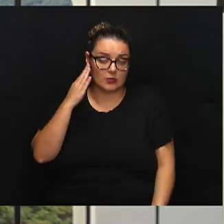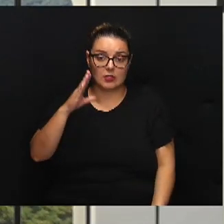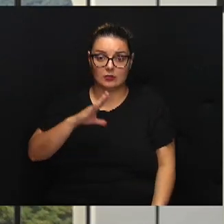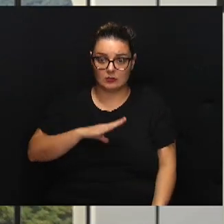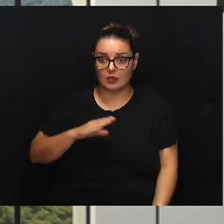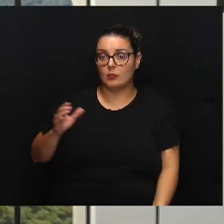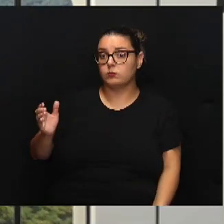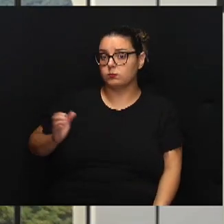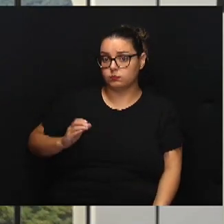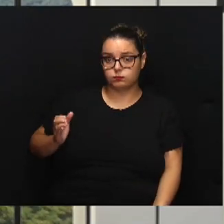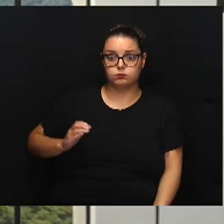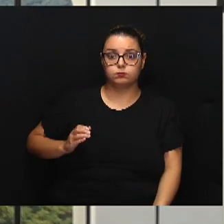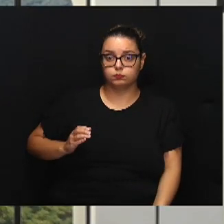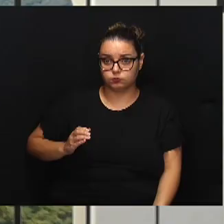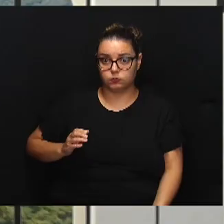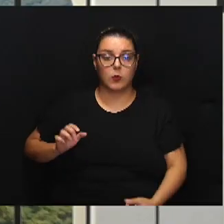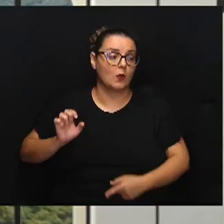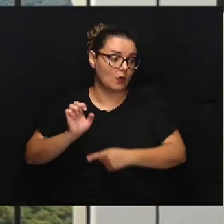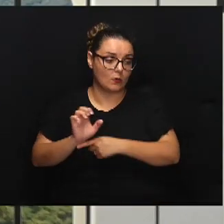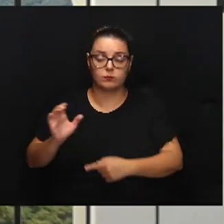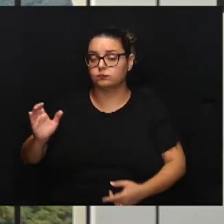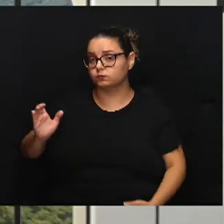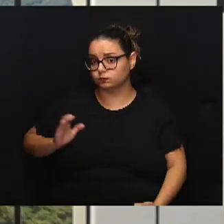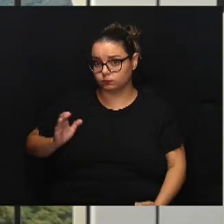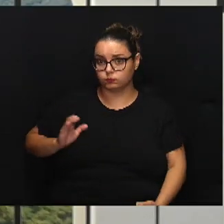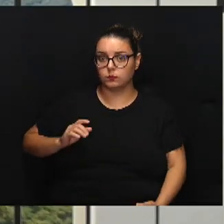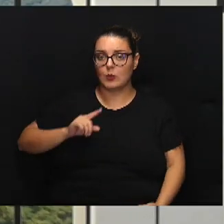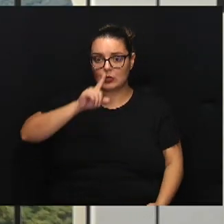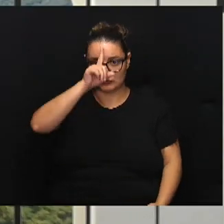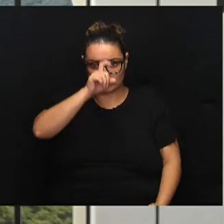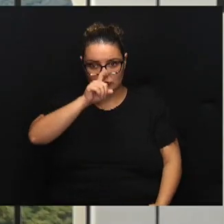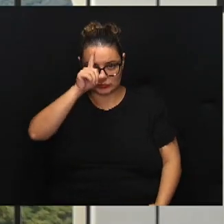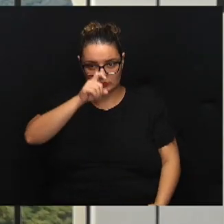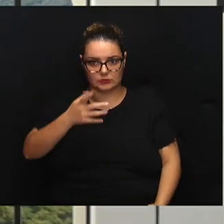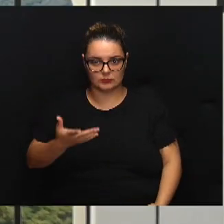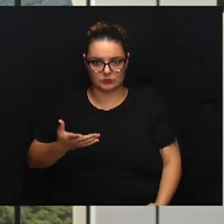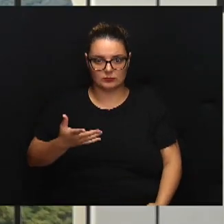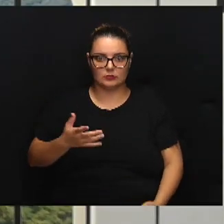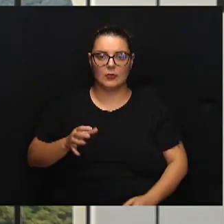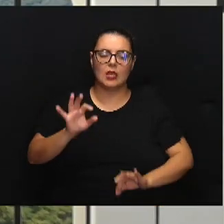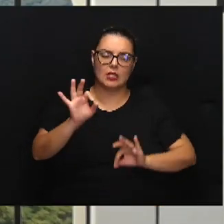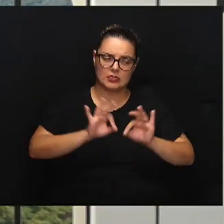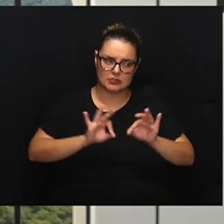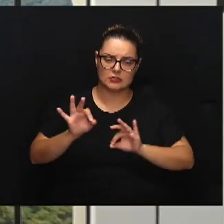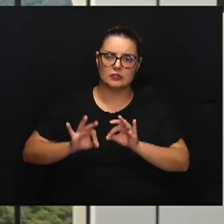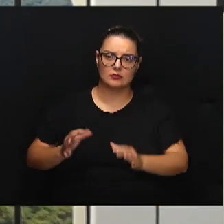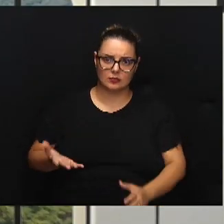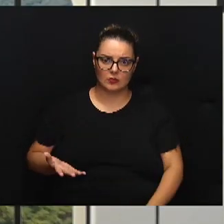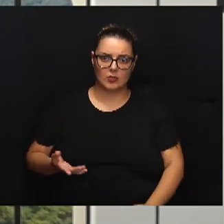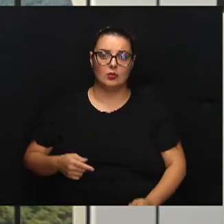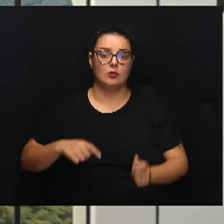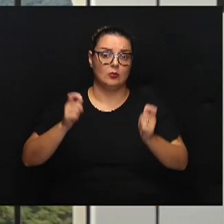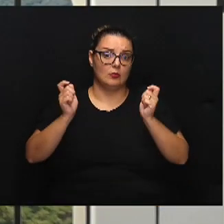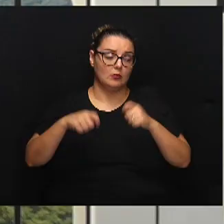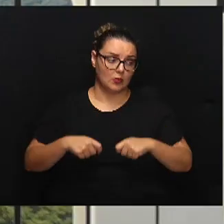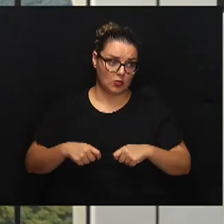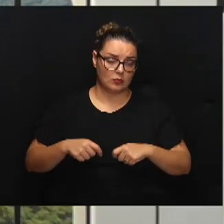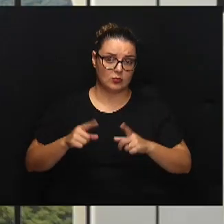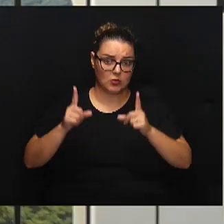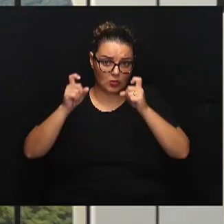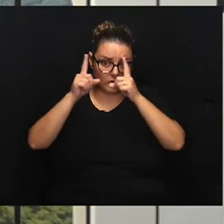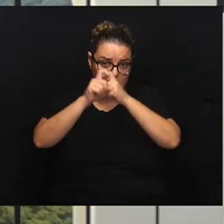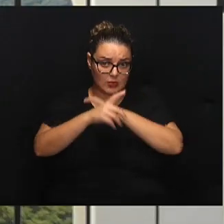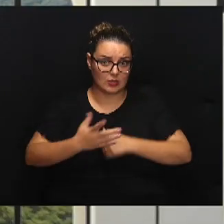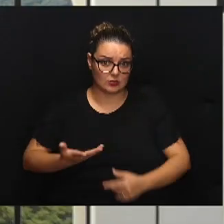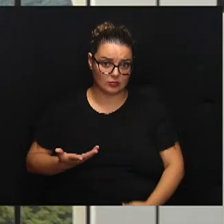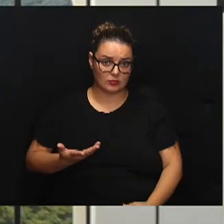rica, está num estado rico. Os hospitais, eles estão preparados para possíveis complicações